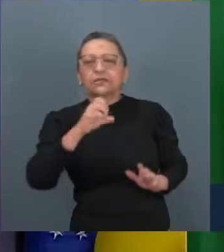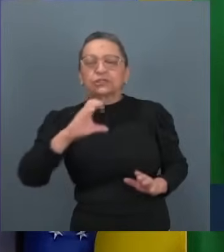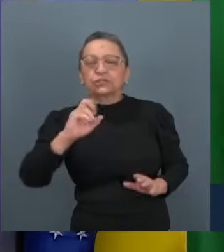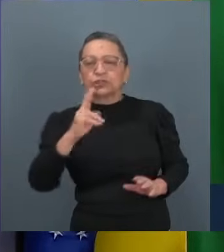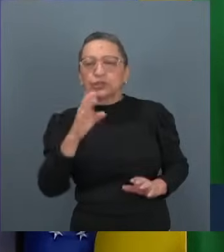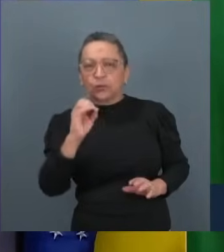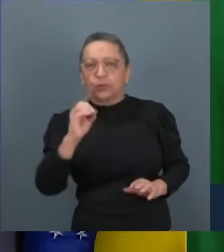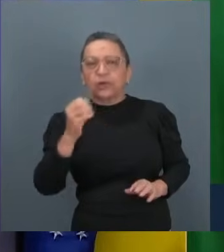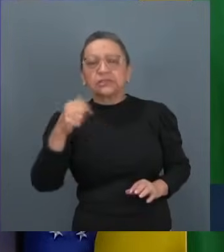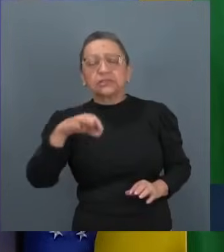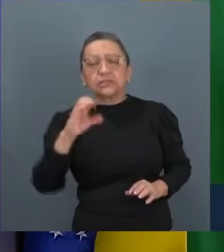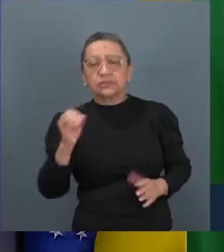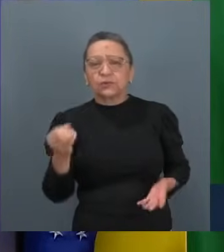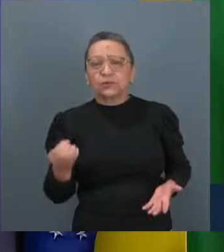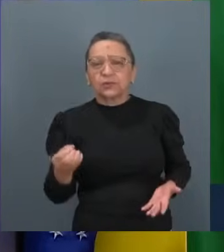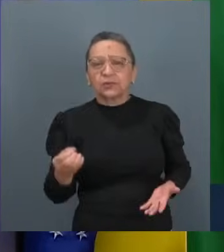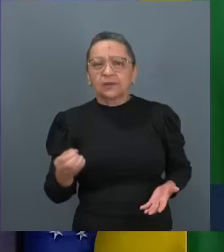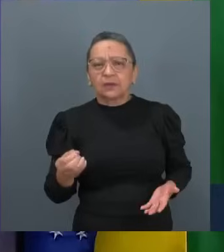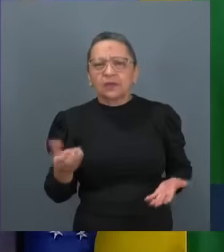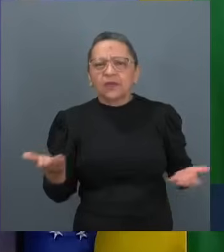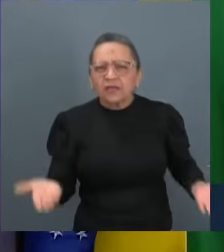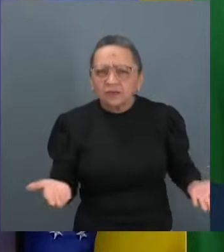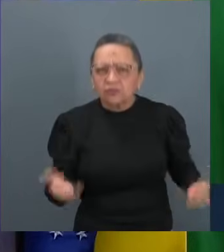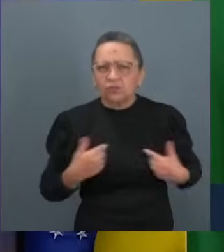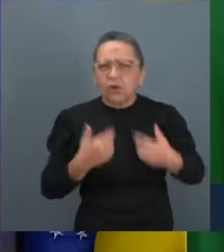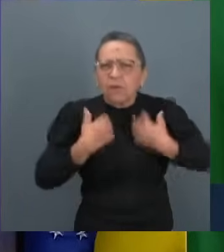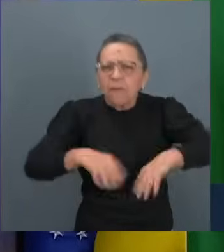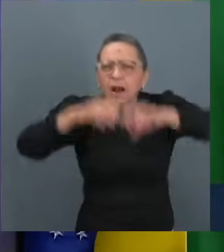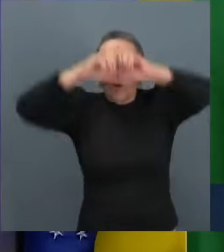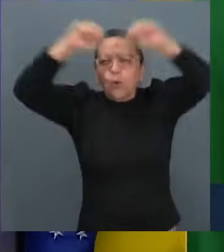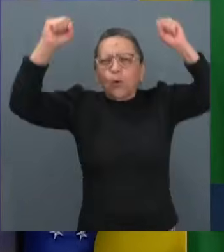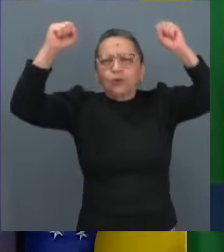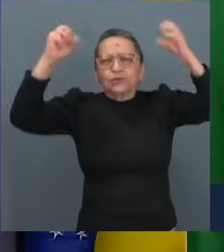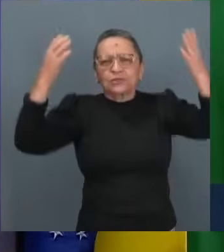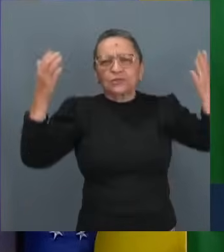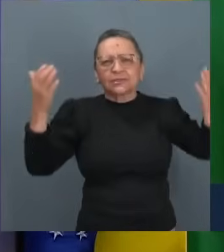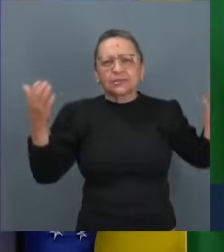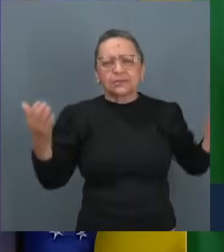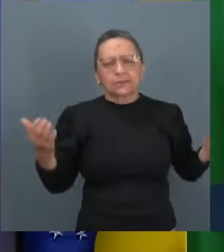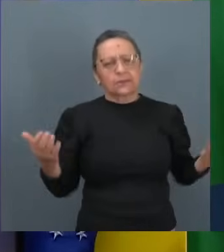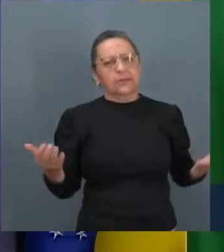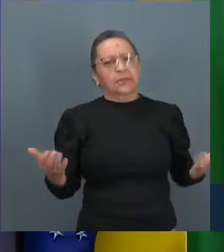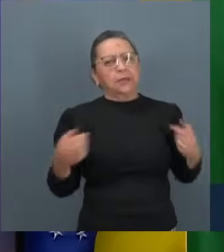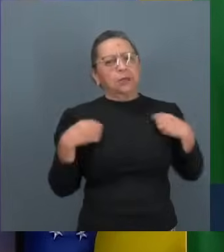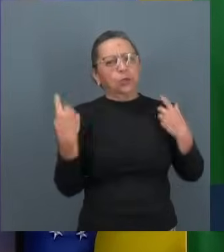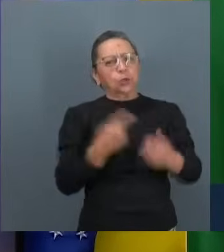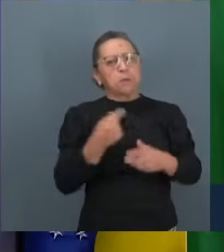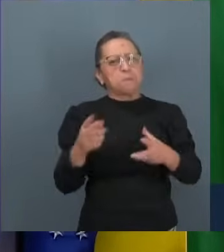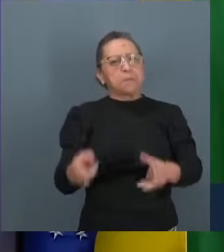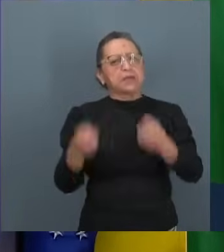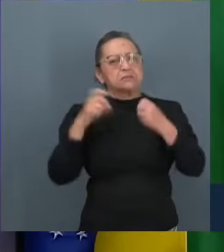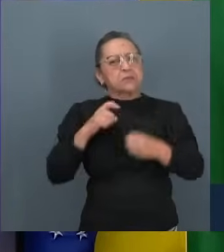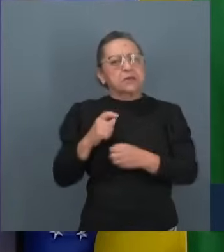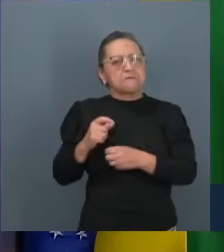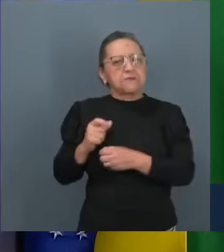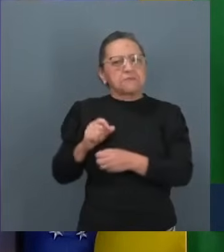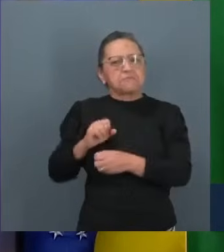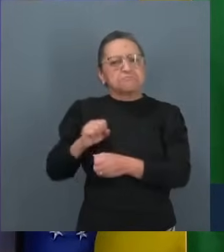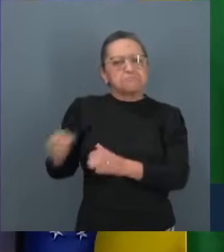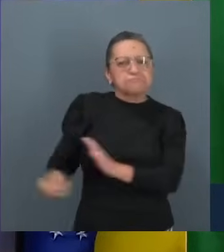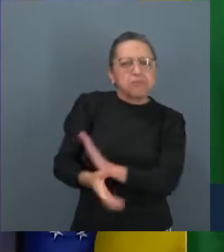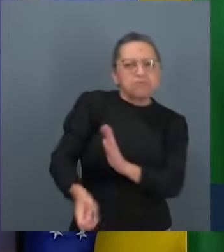Uma Suprema Corte. Um negócio que teve coação de delator.